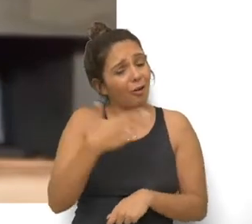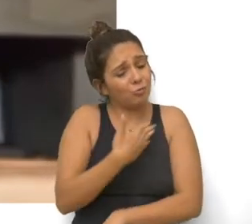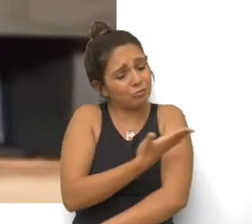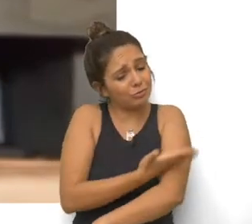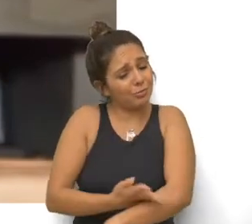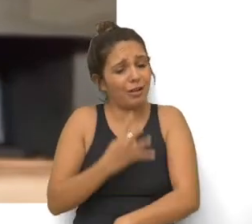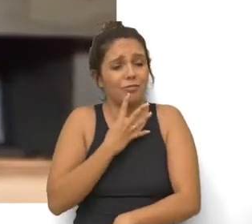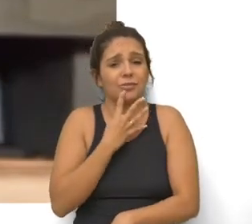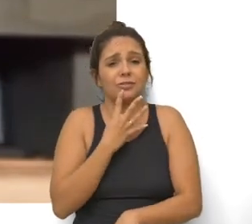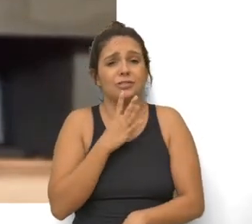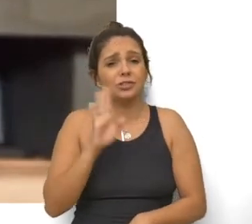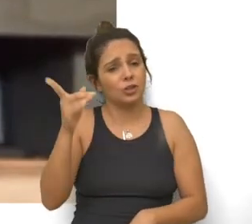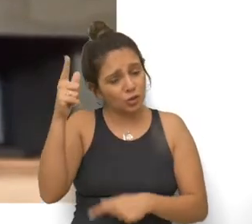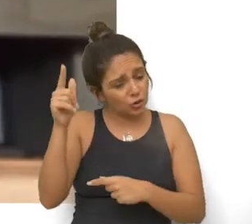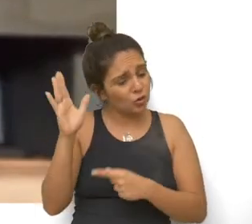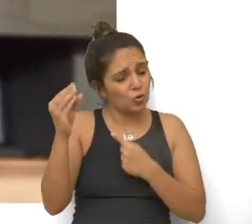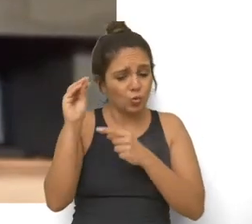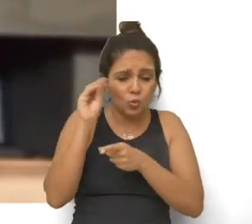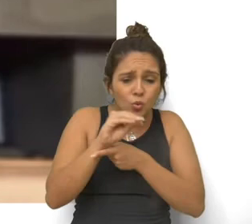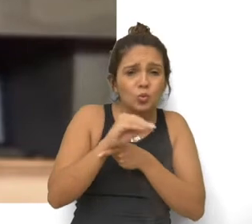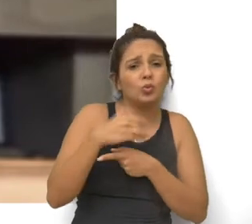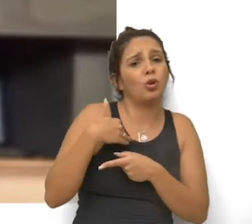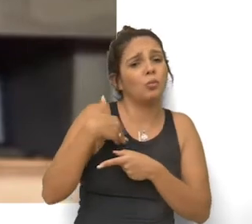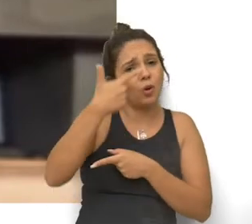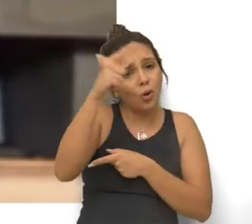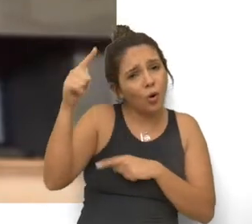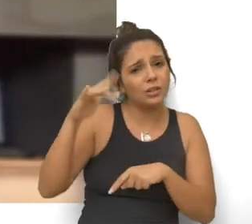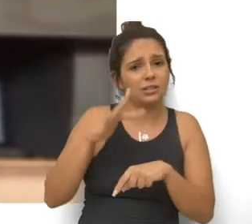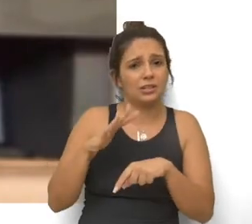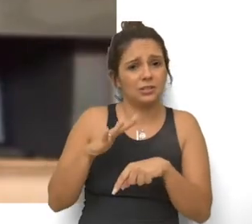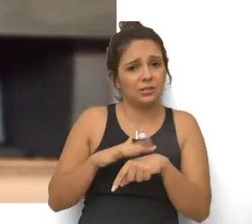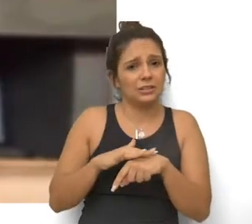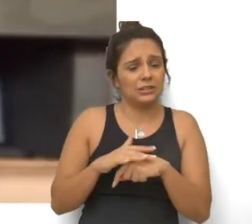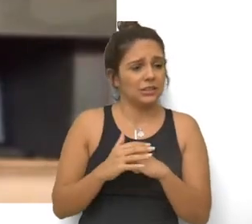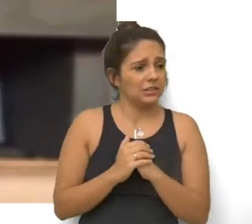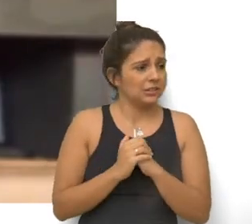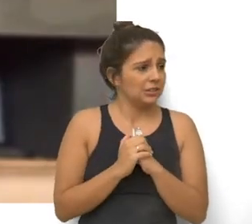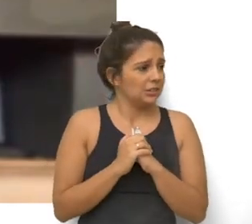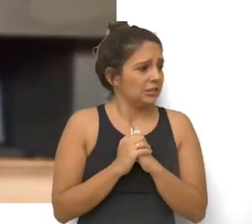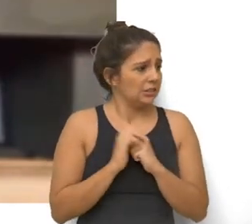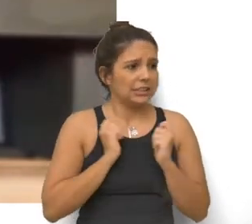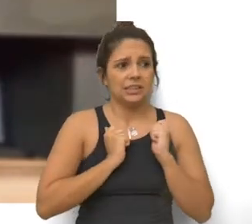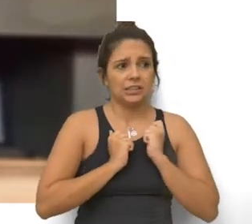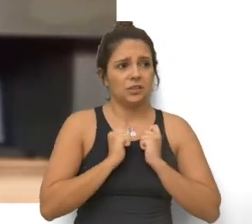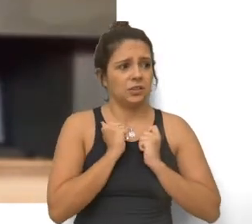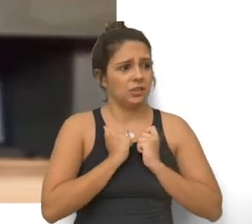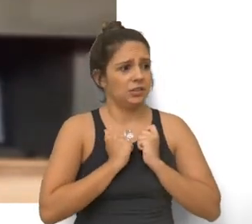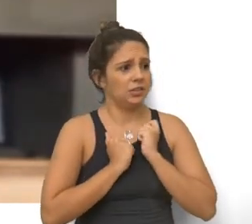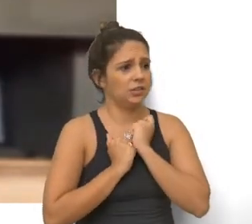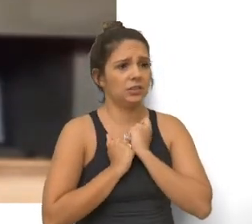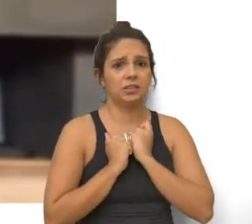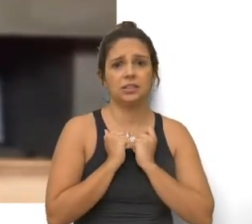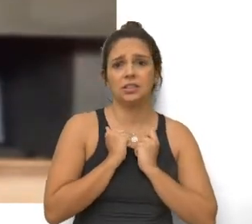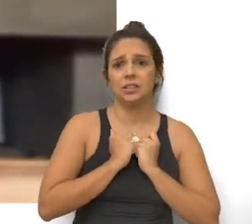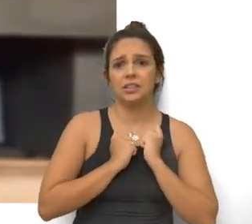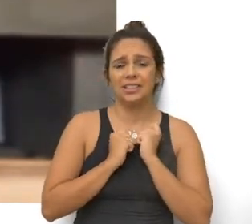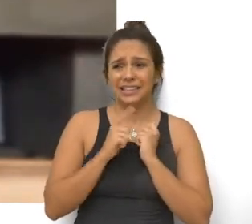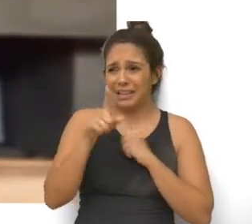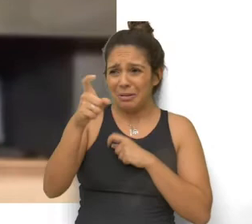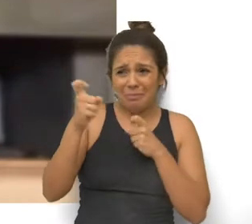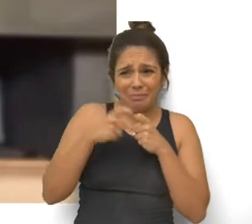sabe. Ela já cuidou de mim em outras crises. Esse médico do Rio de Janeiro, ele